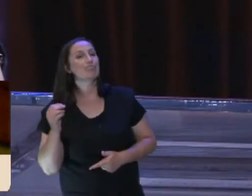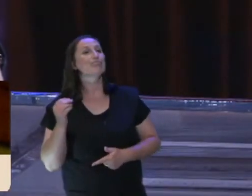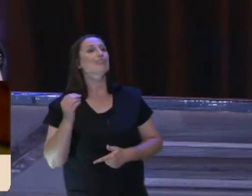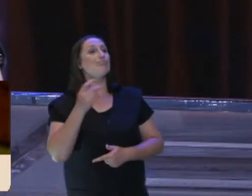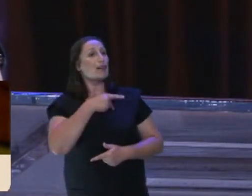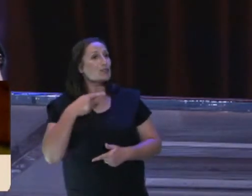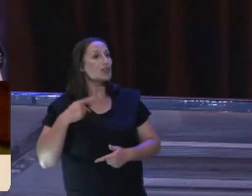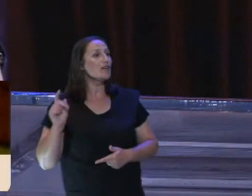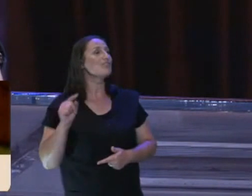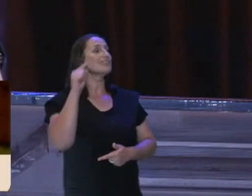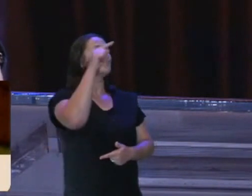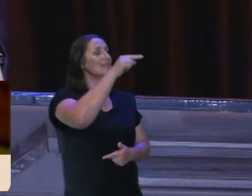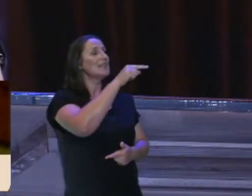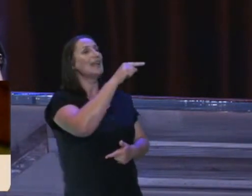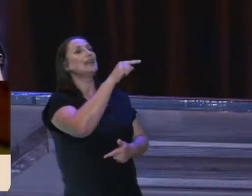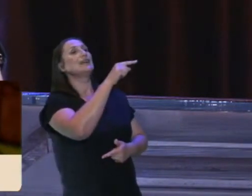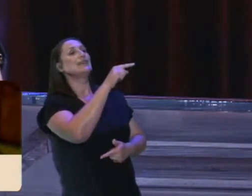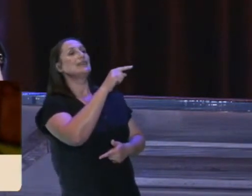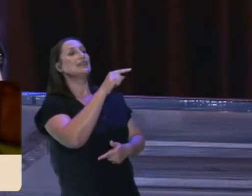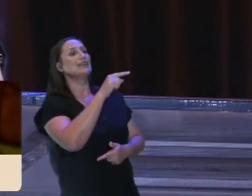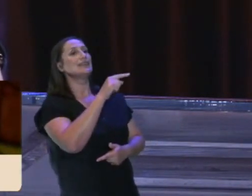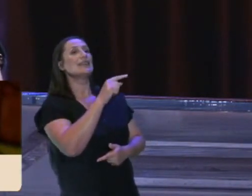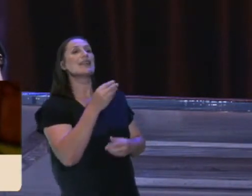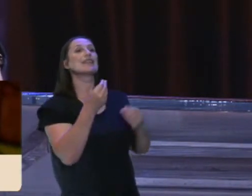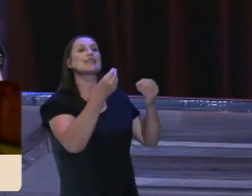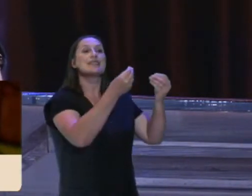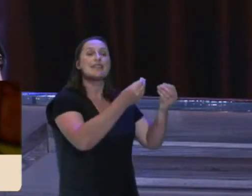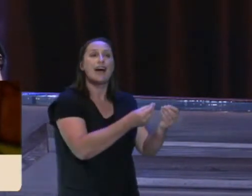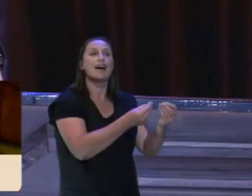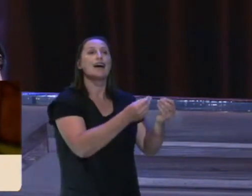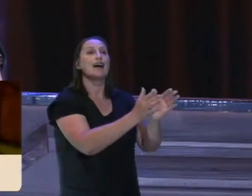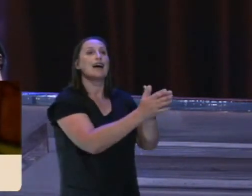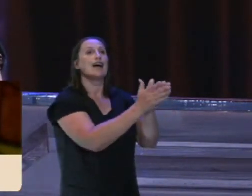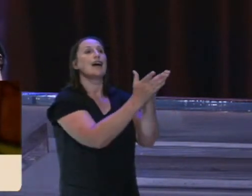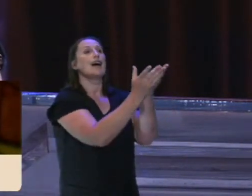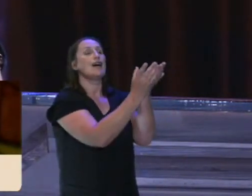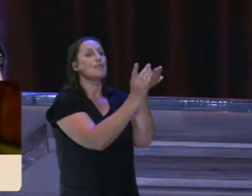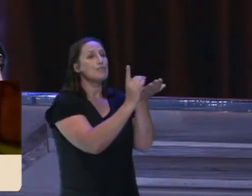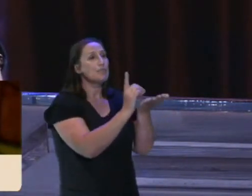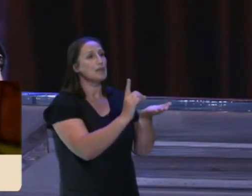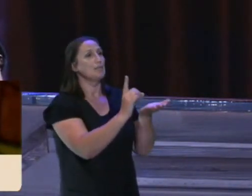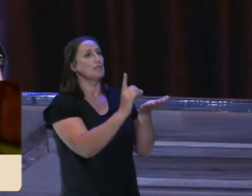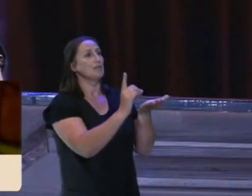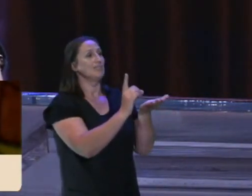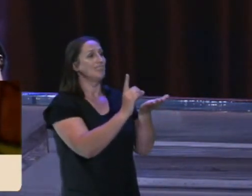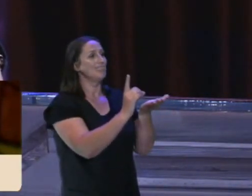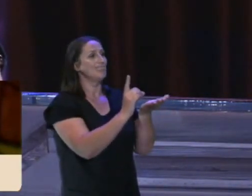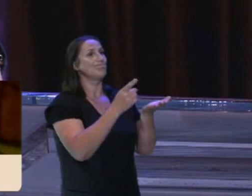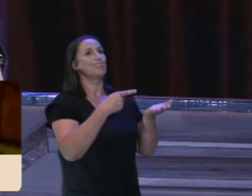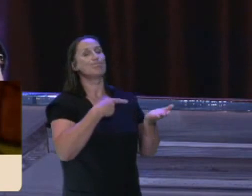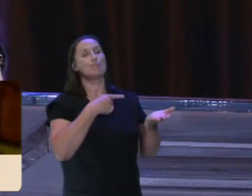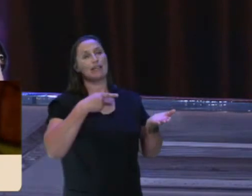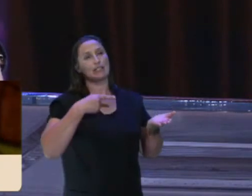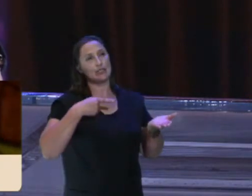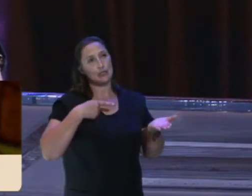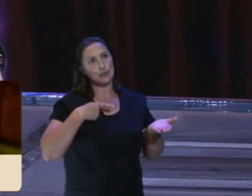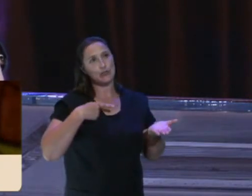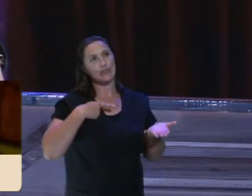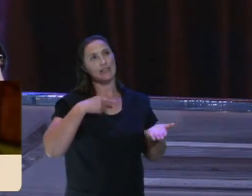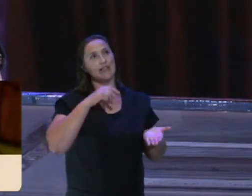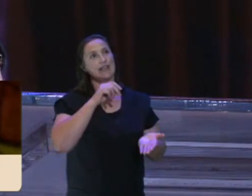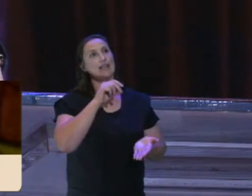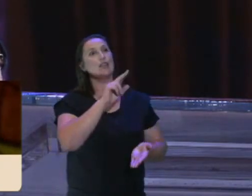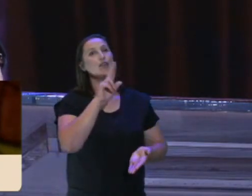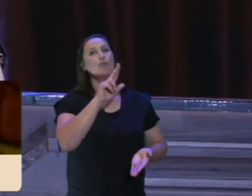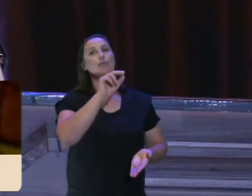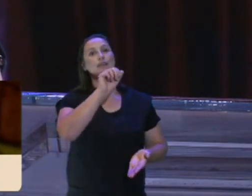quê, e de repente estava lá, né, esse nosso pastor querido aqui, o Anselmo. E